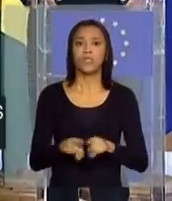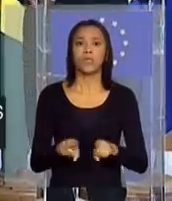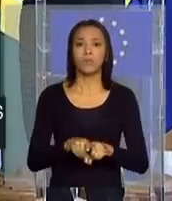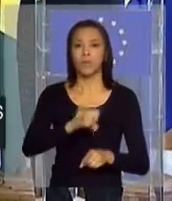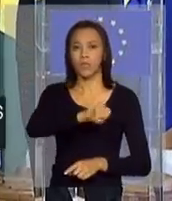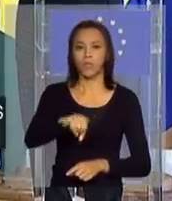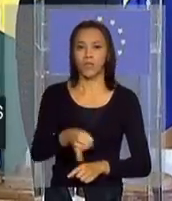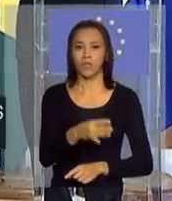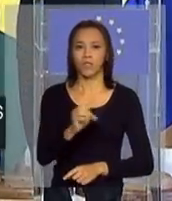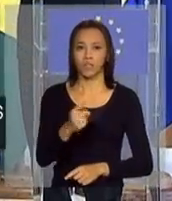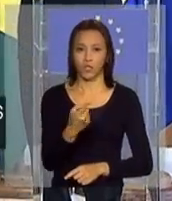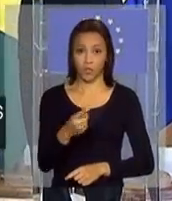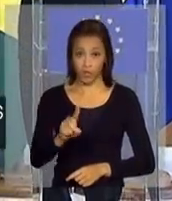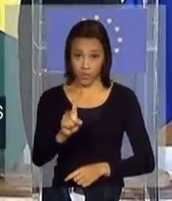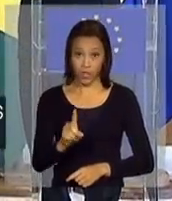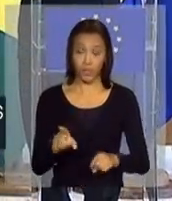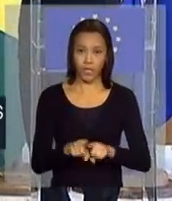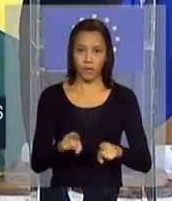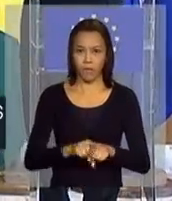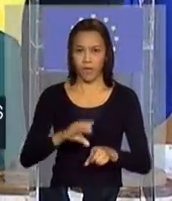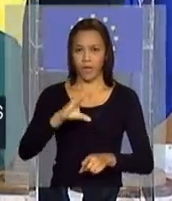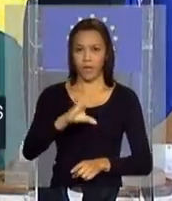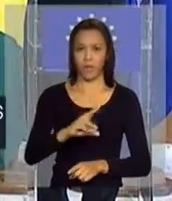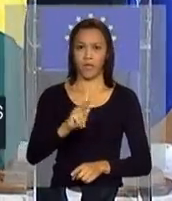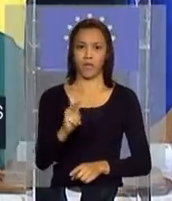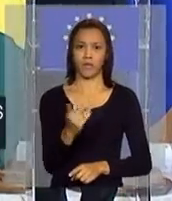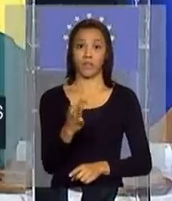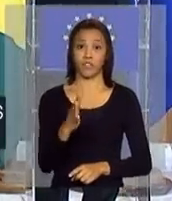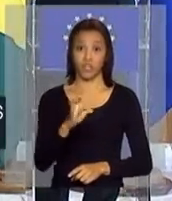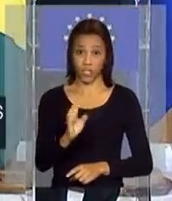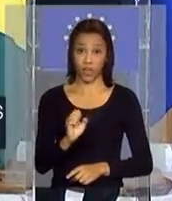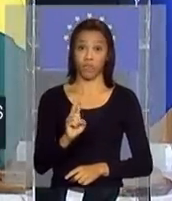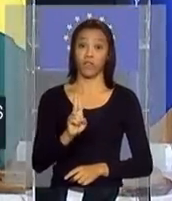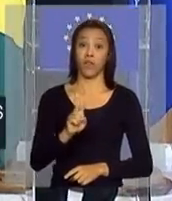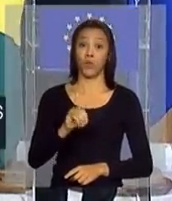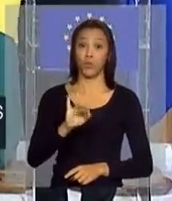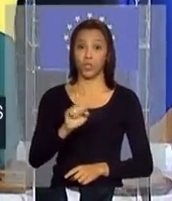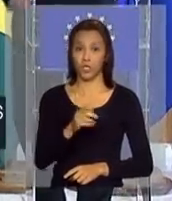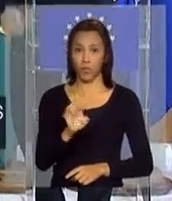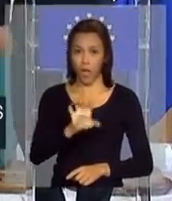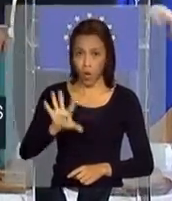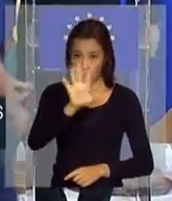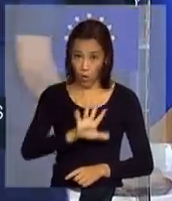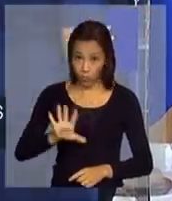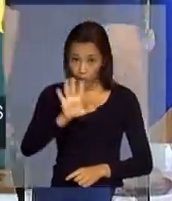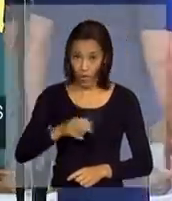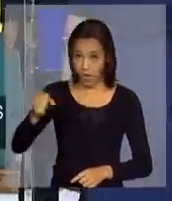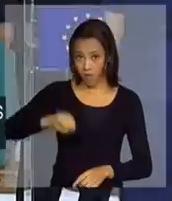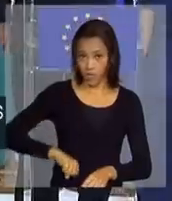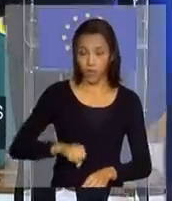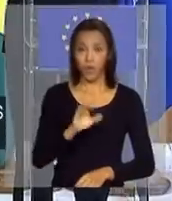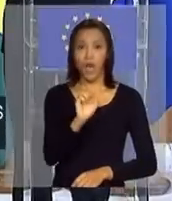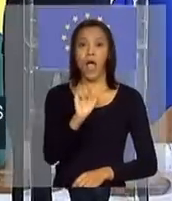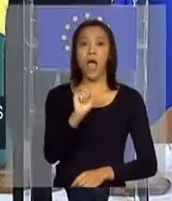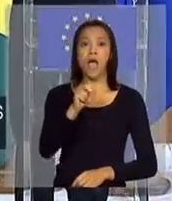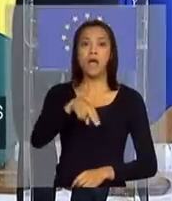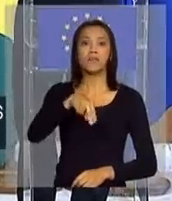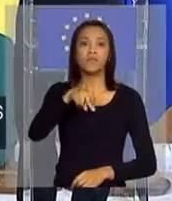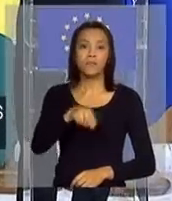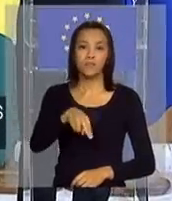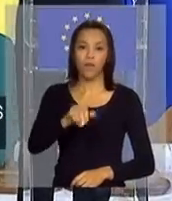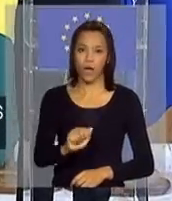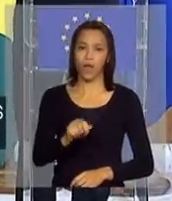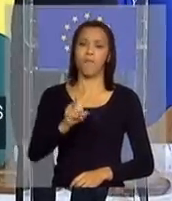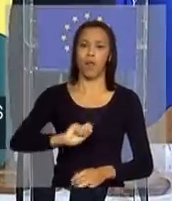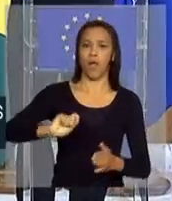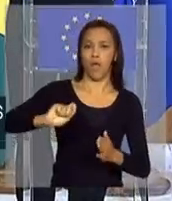José Carlos Vaz e a chefe da delegação da União Europeia no Brasil, embaixadora Ana Paula Batista Grade Zacarias,